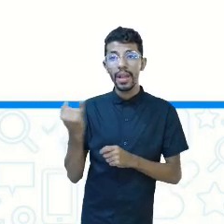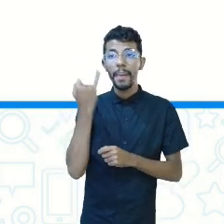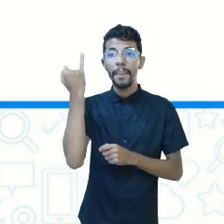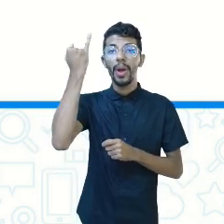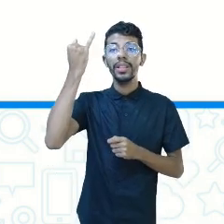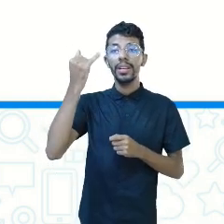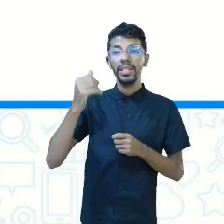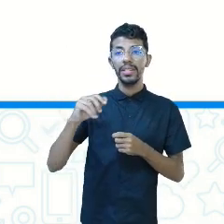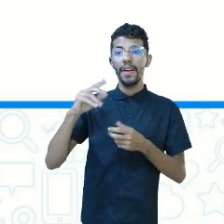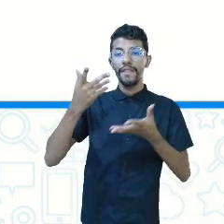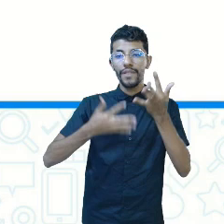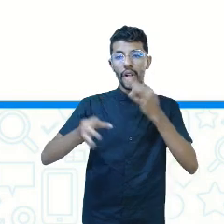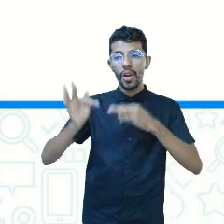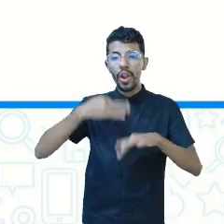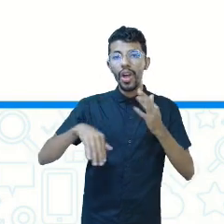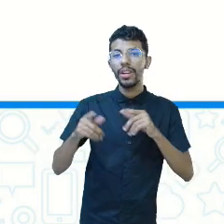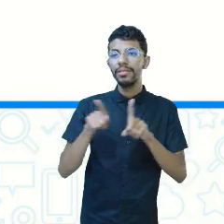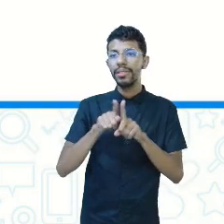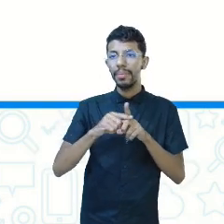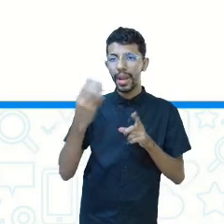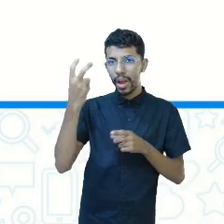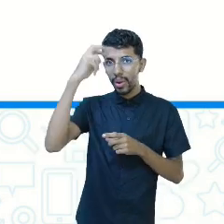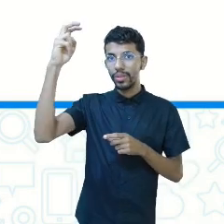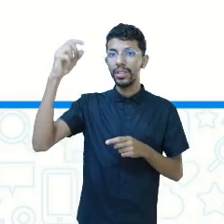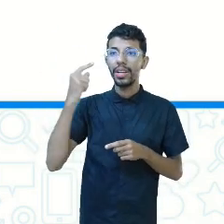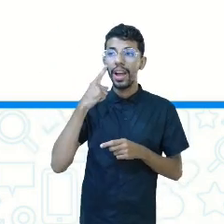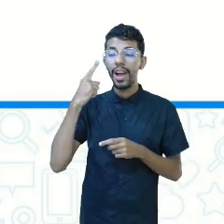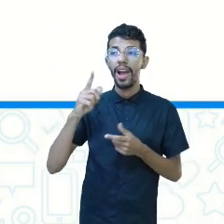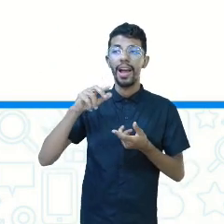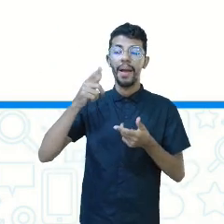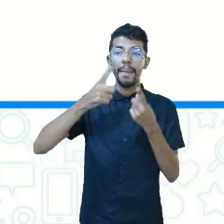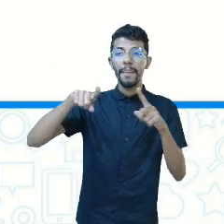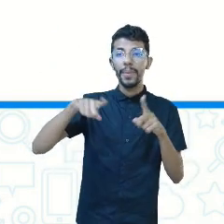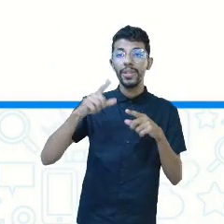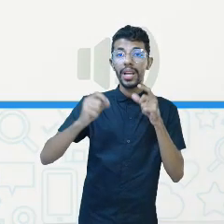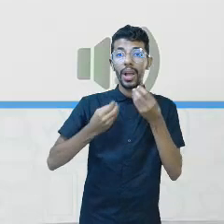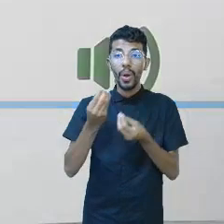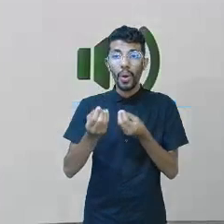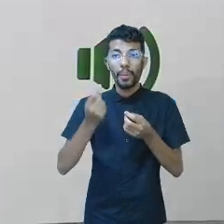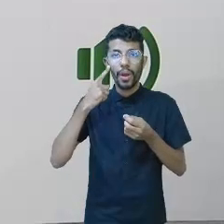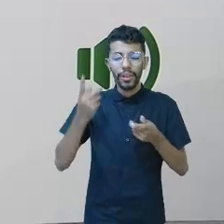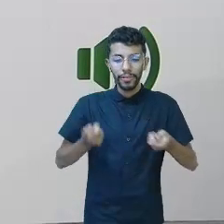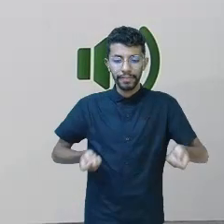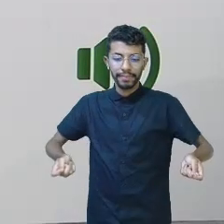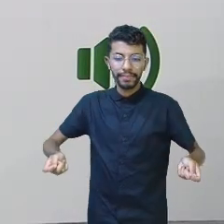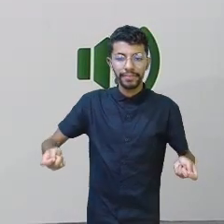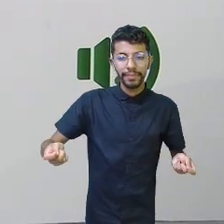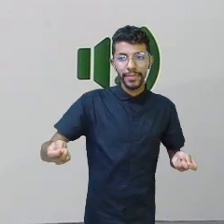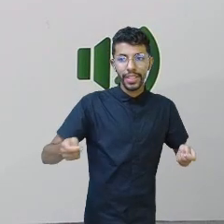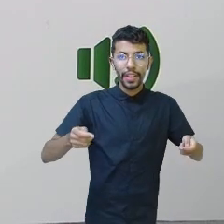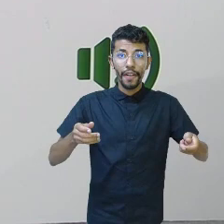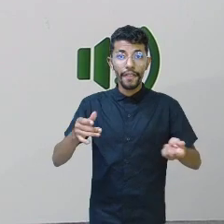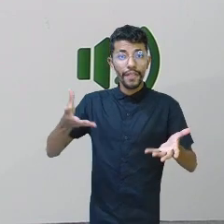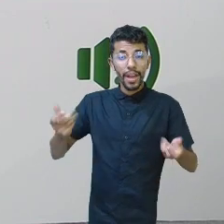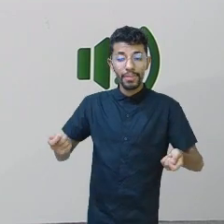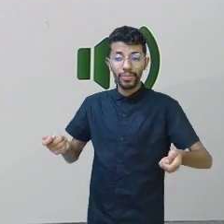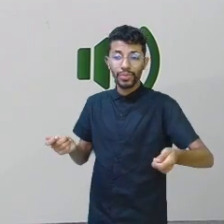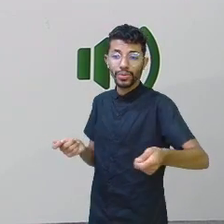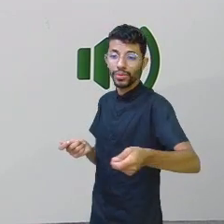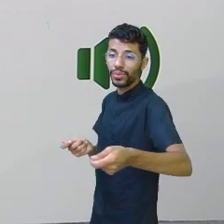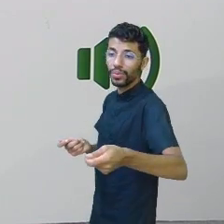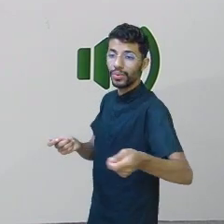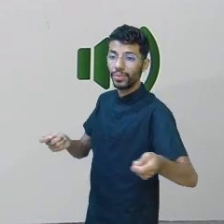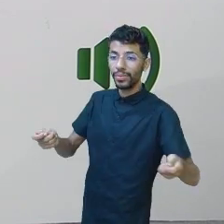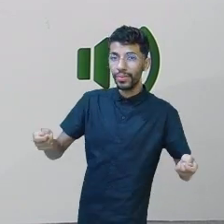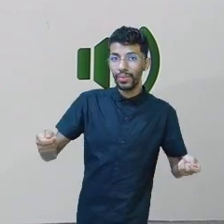faz: ciranda, cirandinha, vamos todos cirandar, vamos dar a meia volta, volta e meia